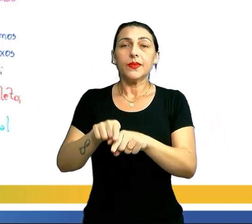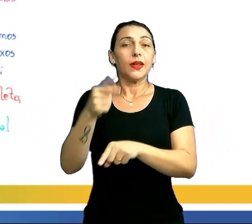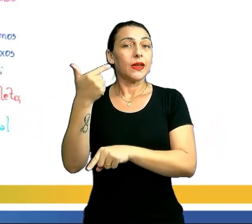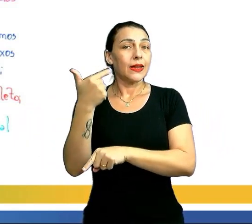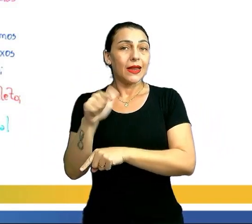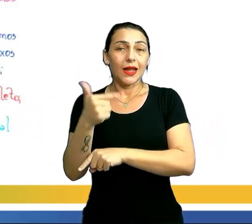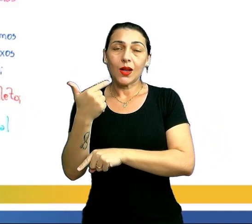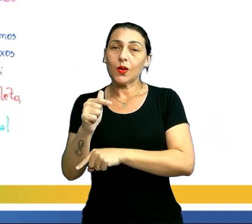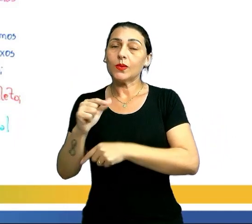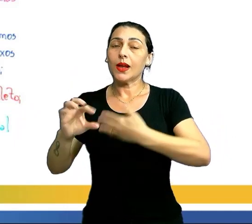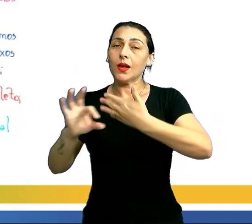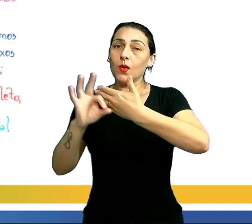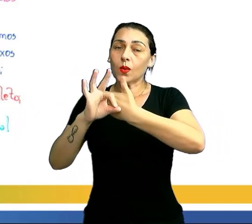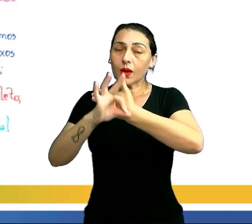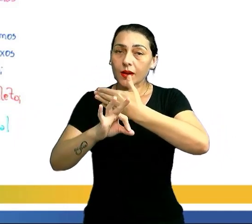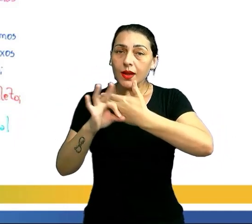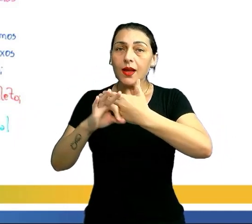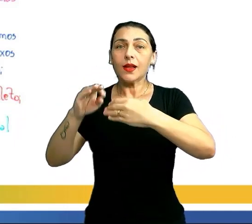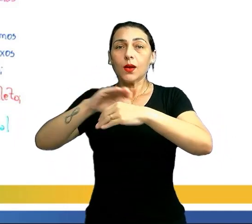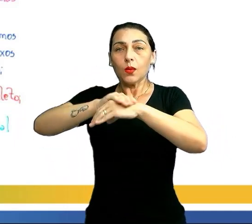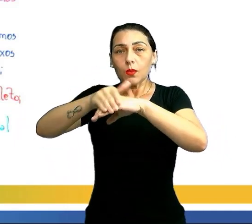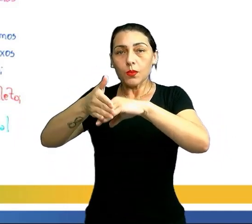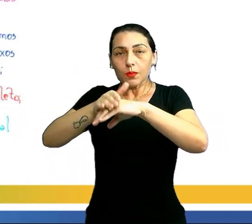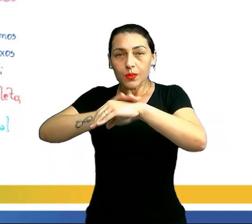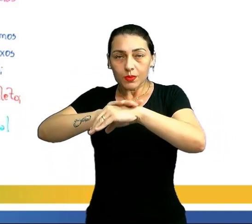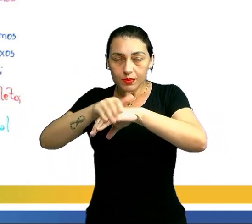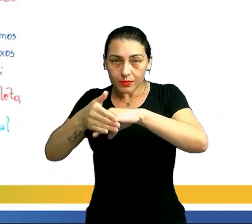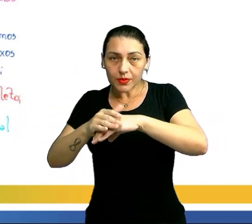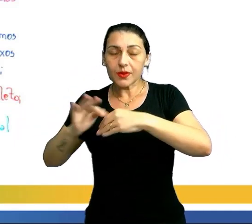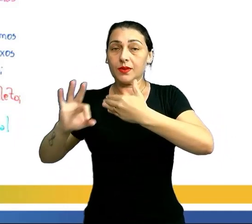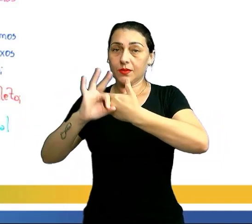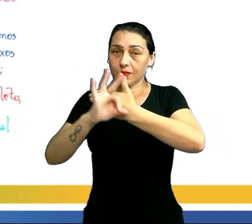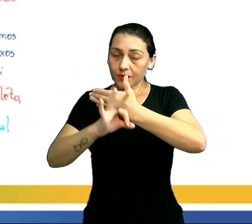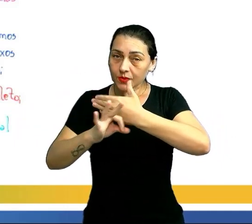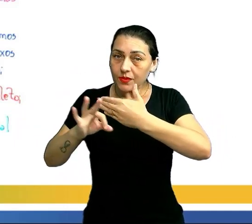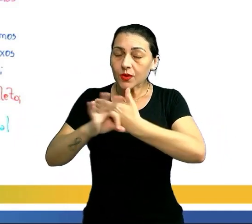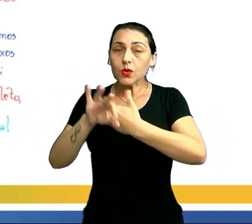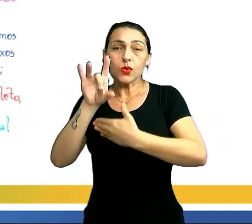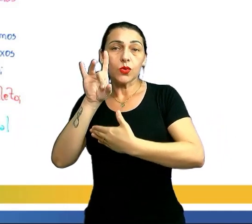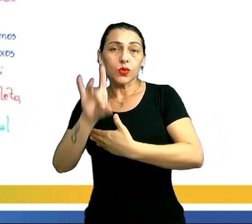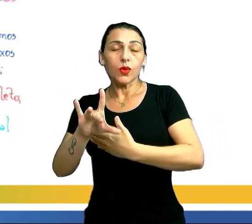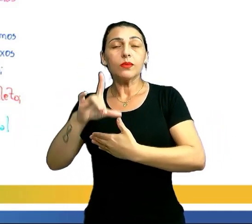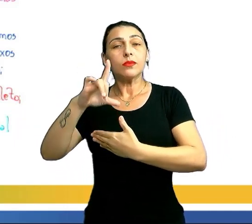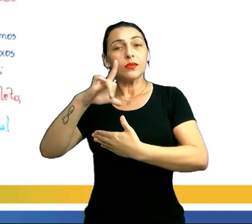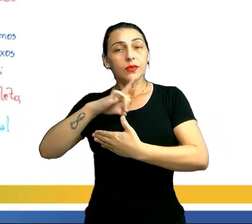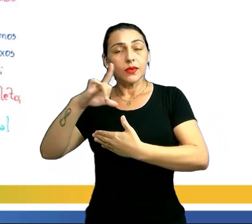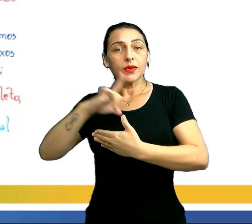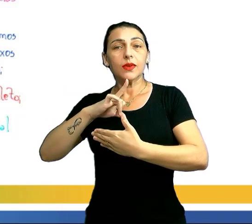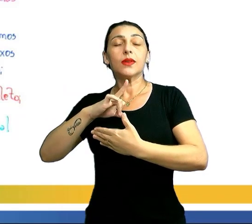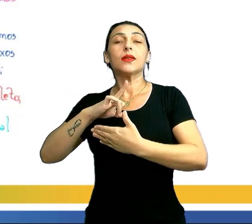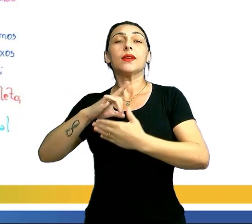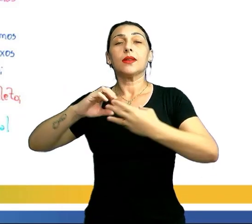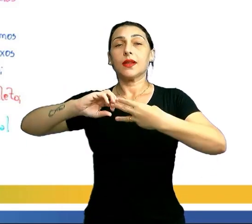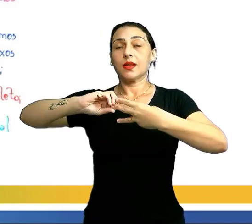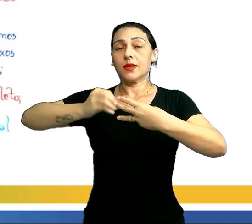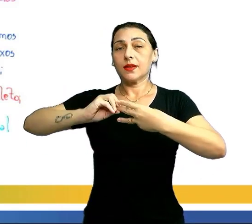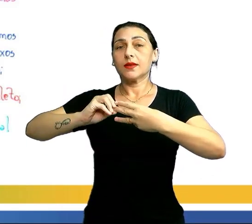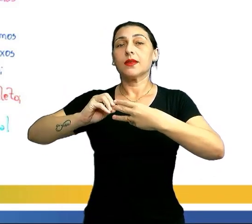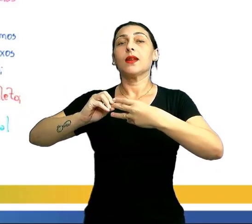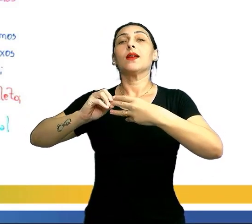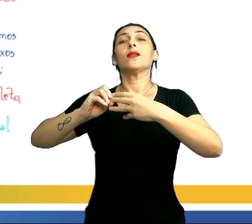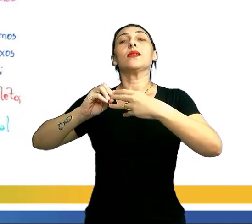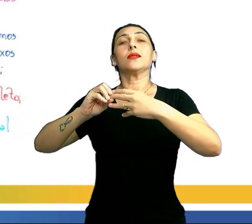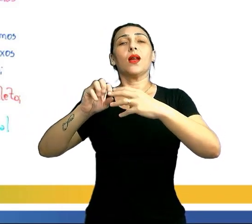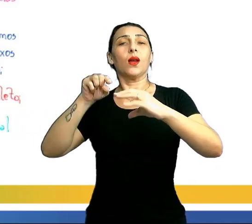não apresentam organelas membranosas. Essas organelas membranosas só vão ocorrer nas células